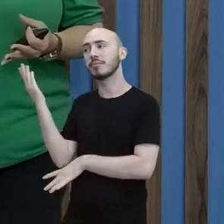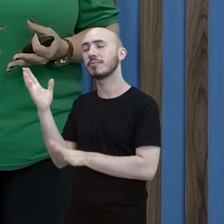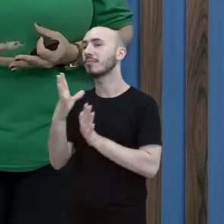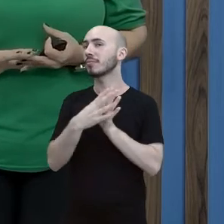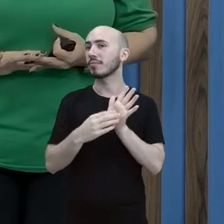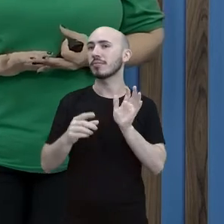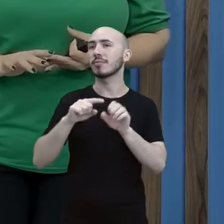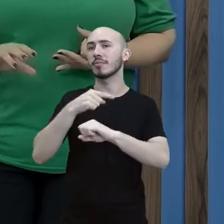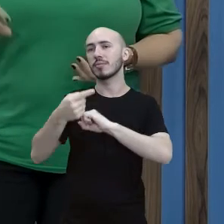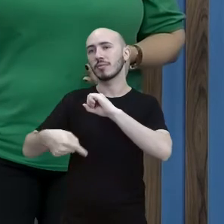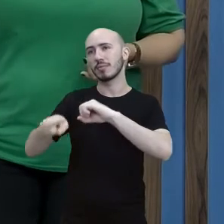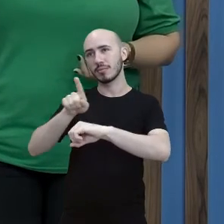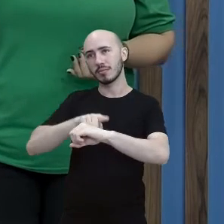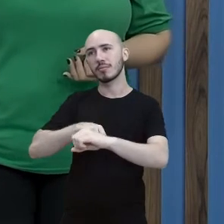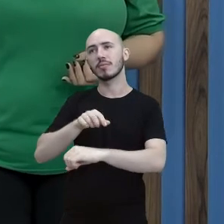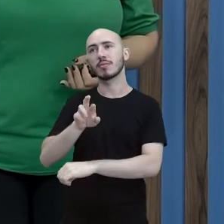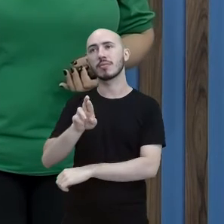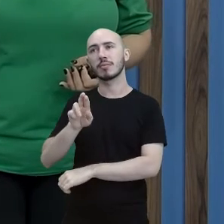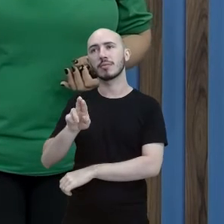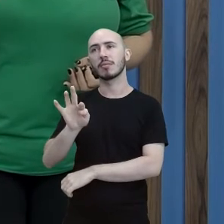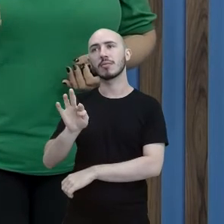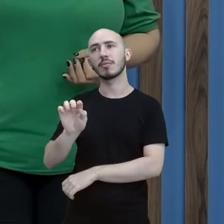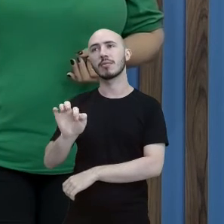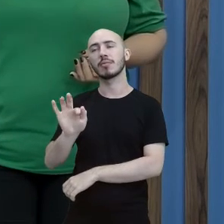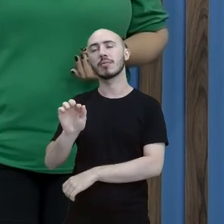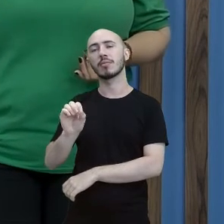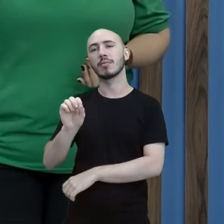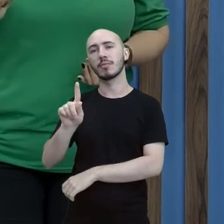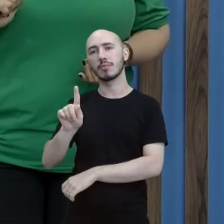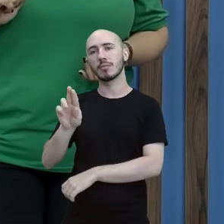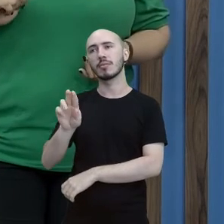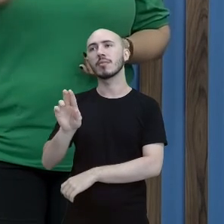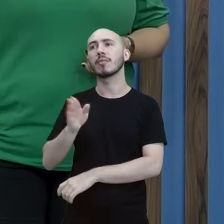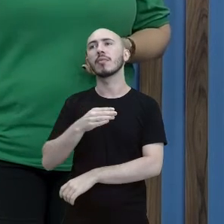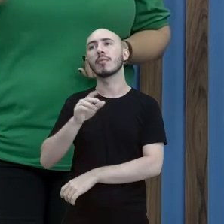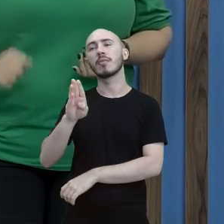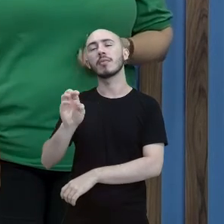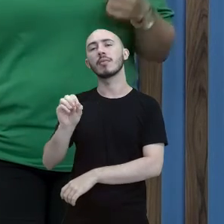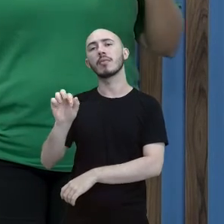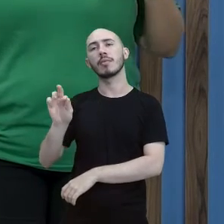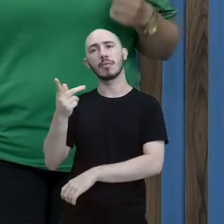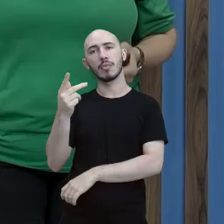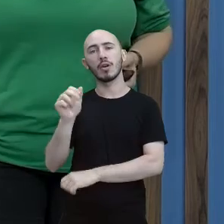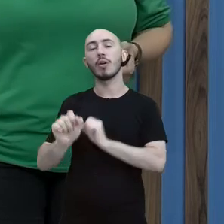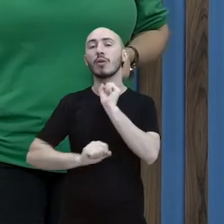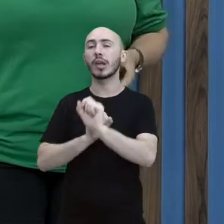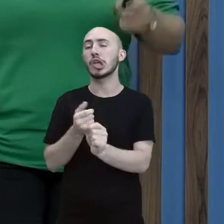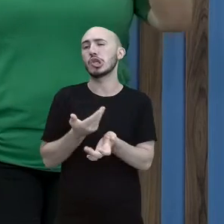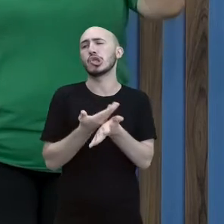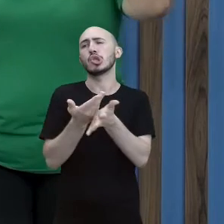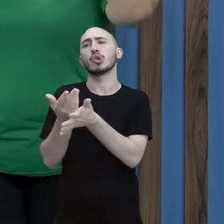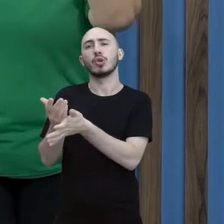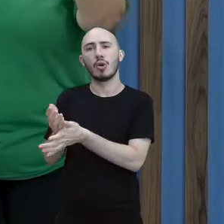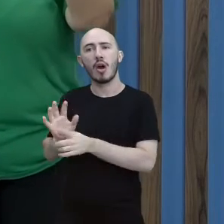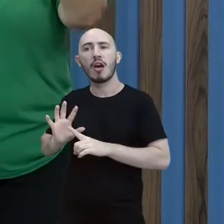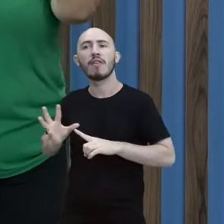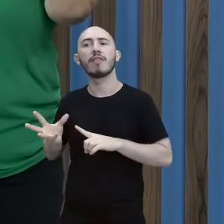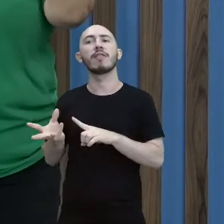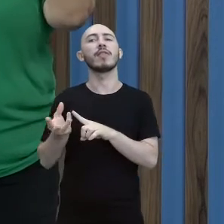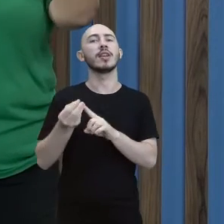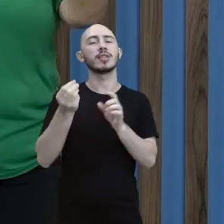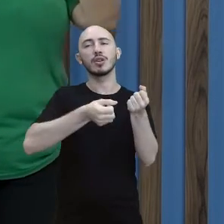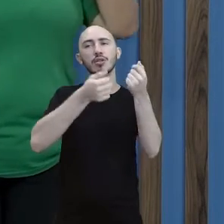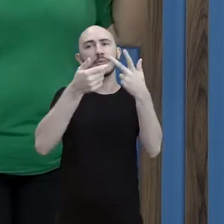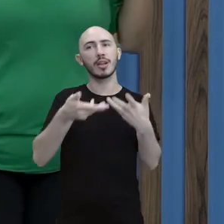atômico de Rutherford Bohr. Professora Vanessa, gente, estudou, ó, deu duro aí estudando física para falar